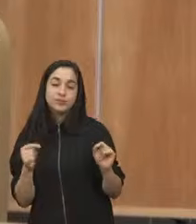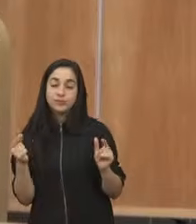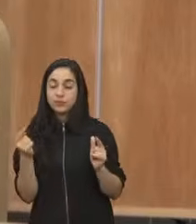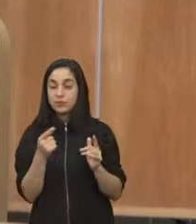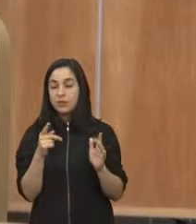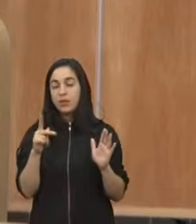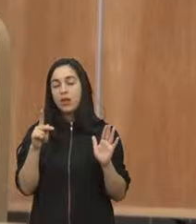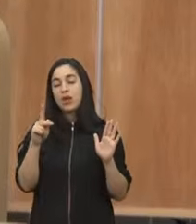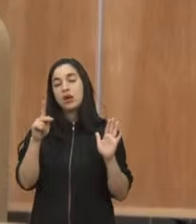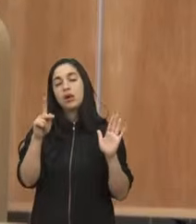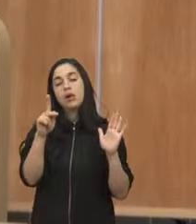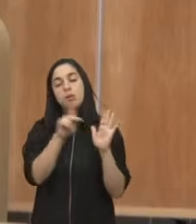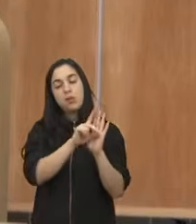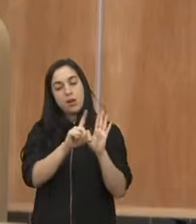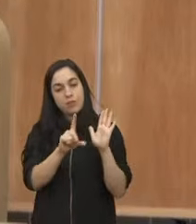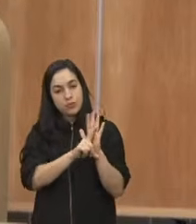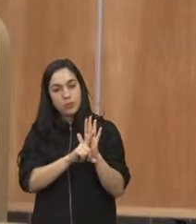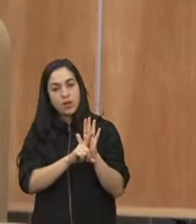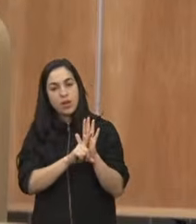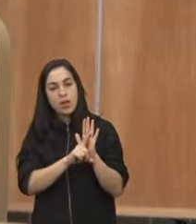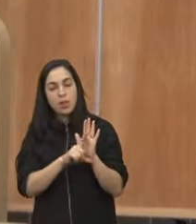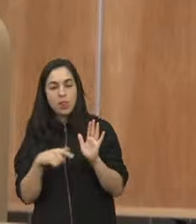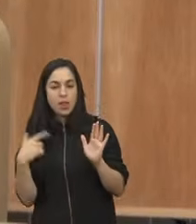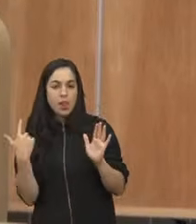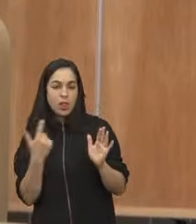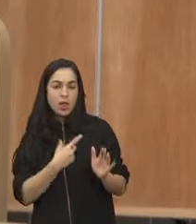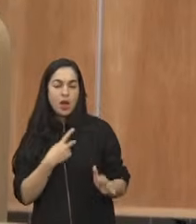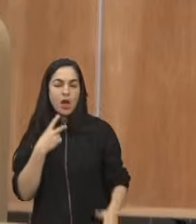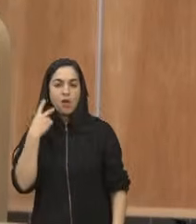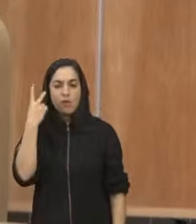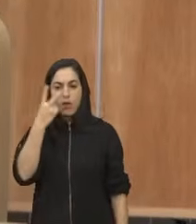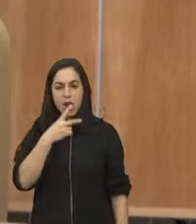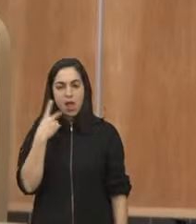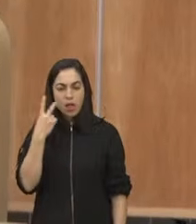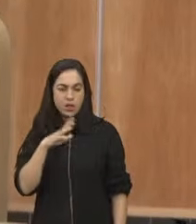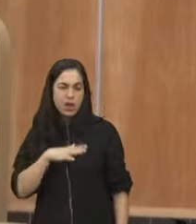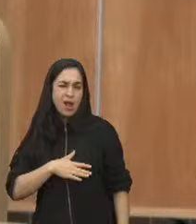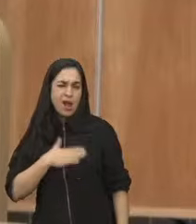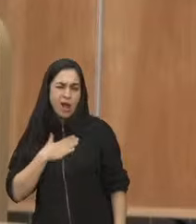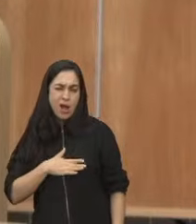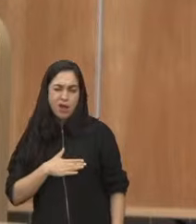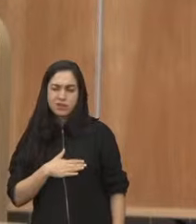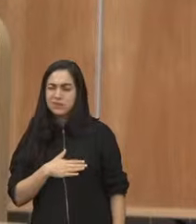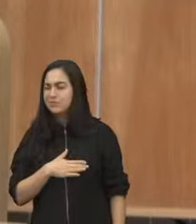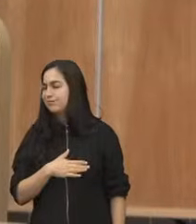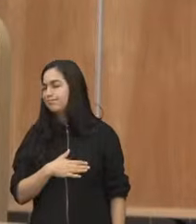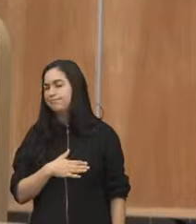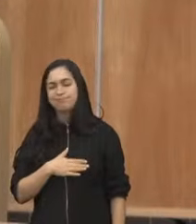projeto confortável para nós que somos vereadores? Não, não é.